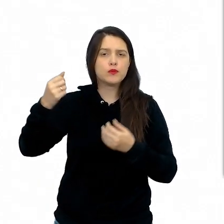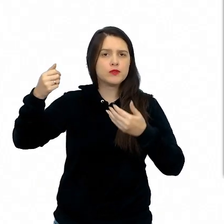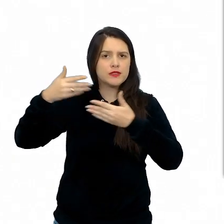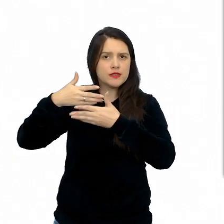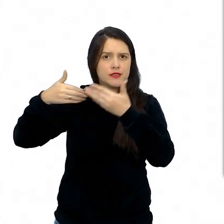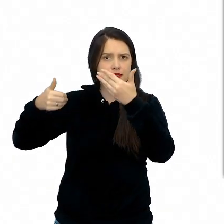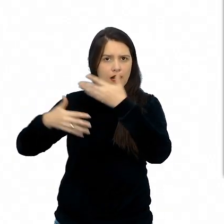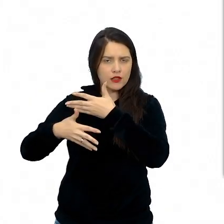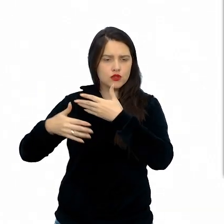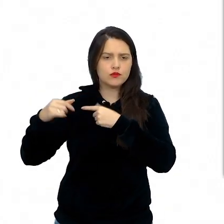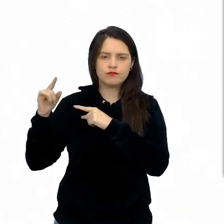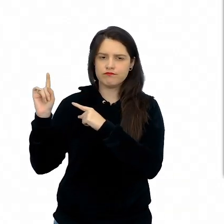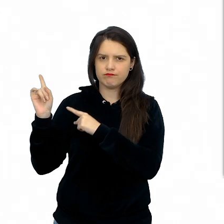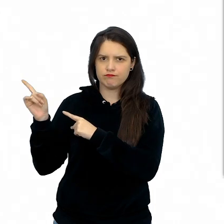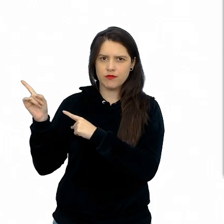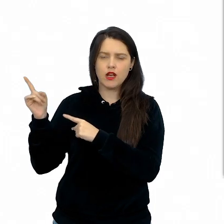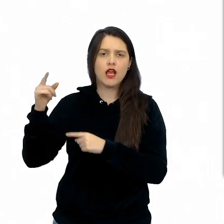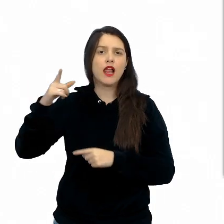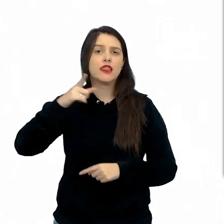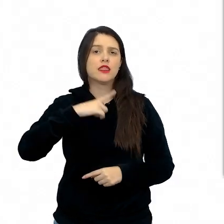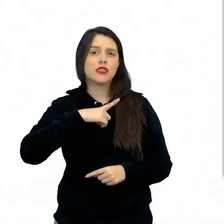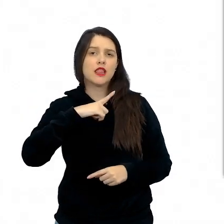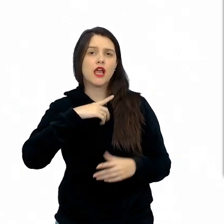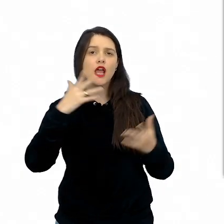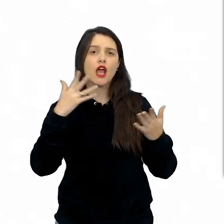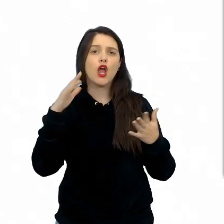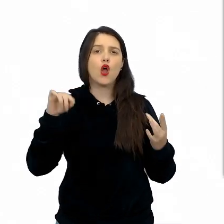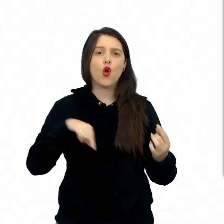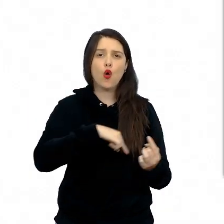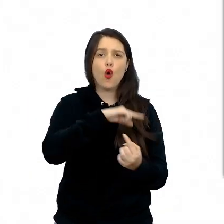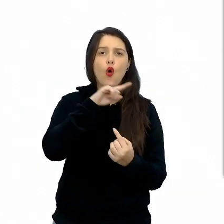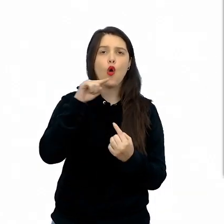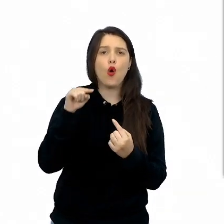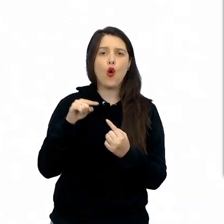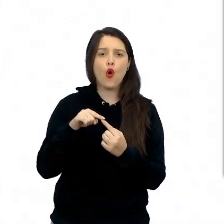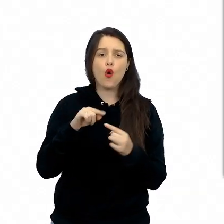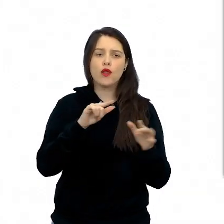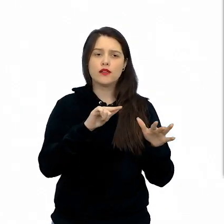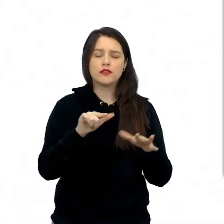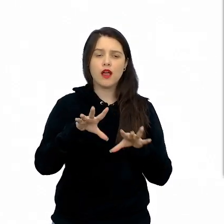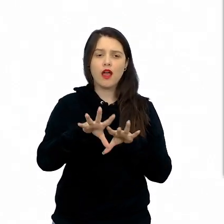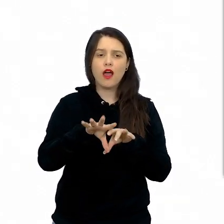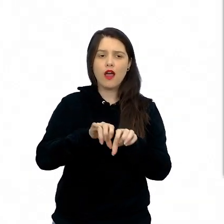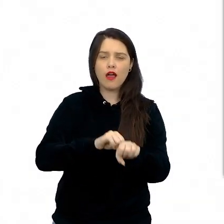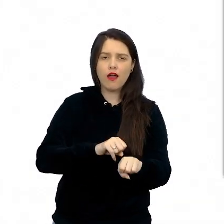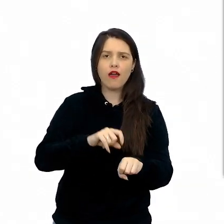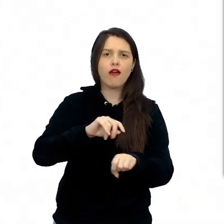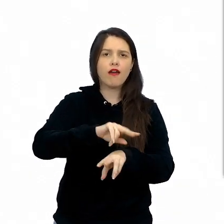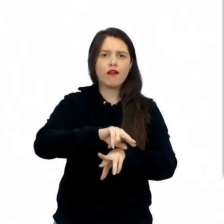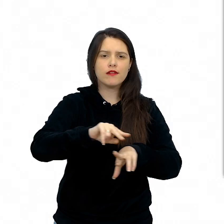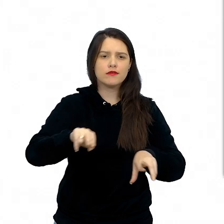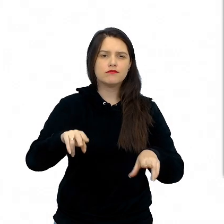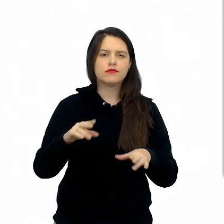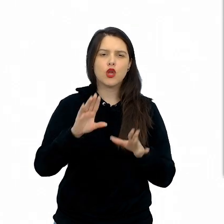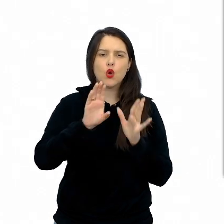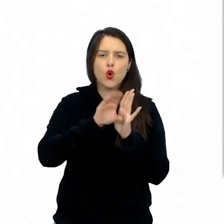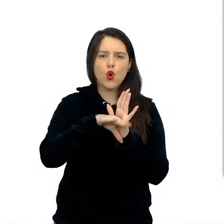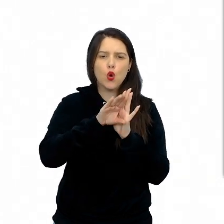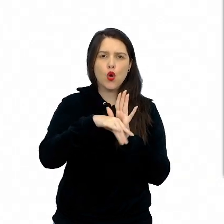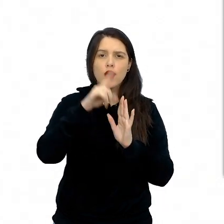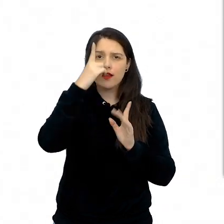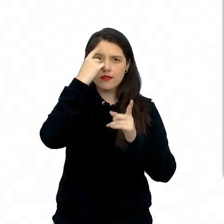slide. Então, temos agora, né, como objetivos dessa nossa formação, retomar os principais conceitos e